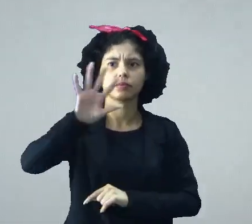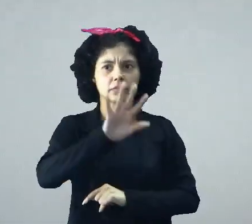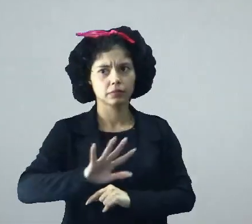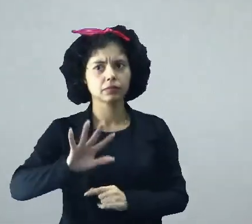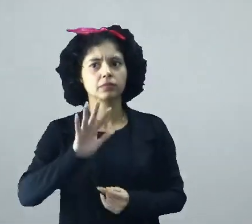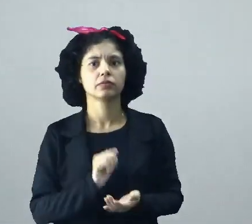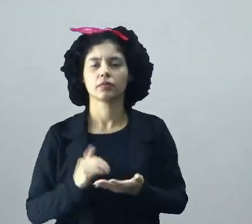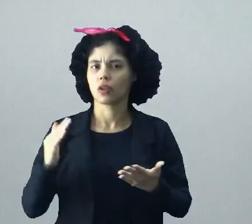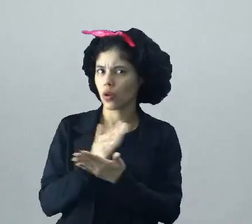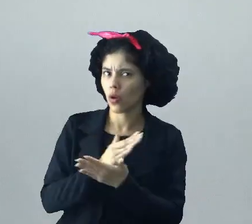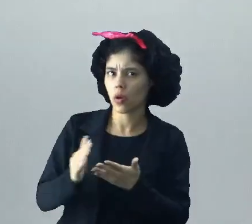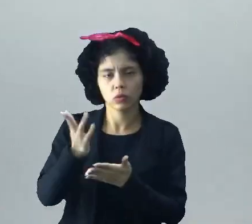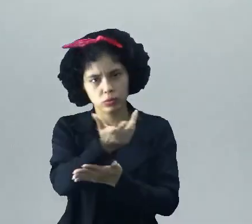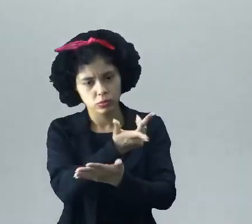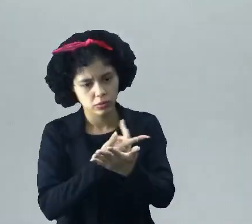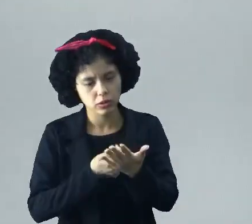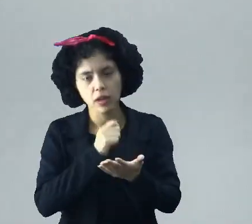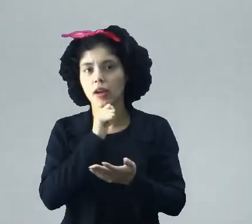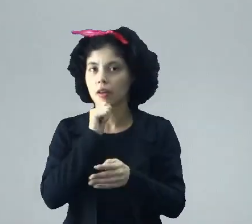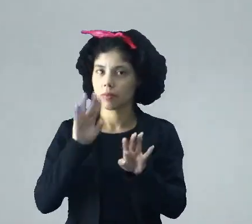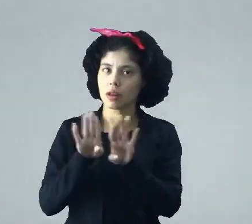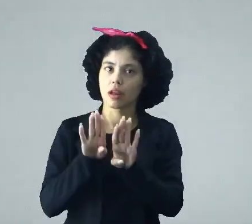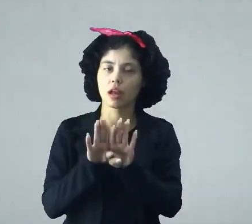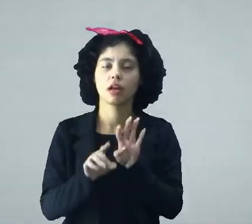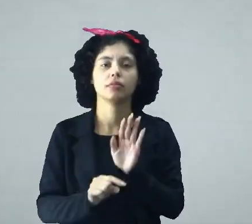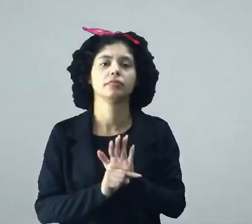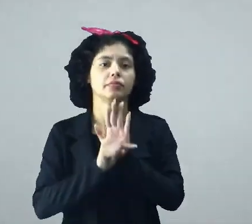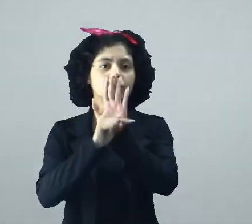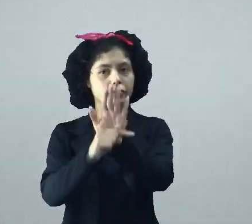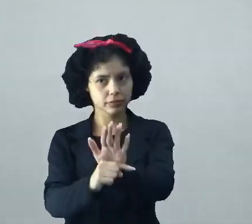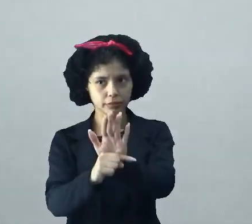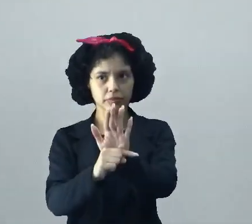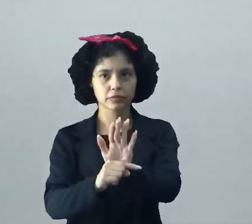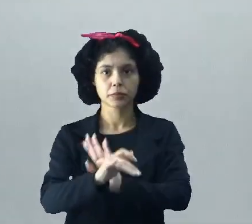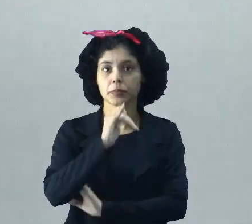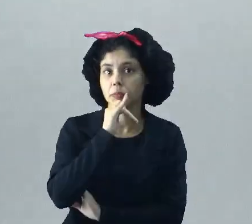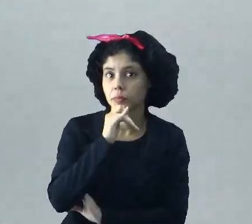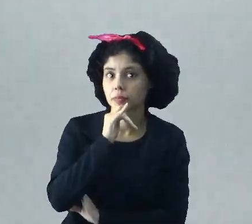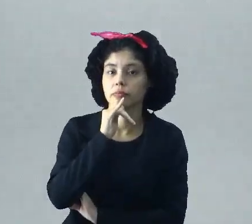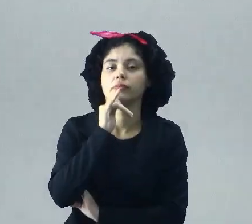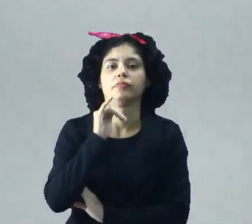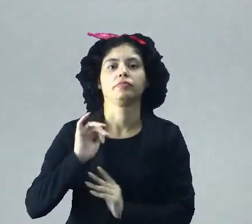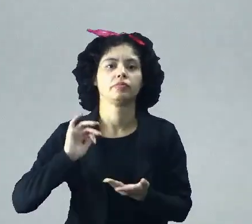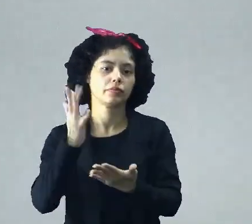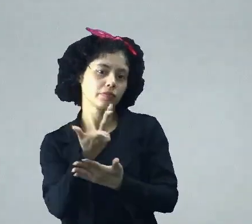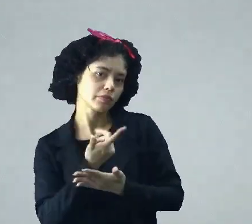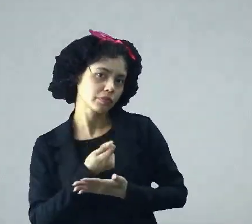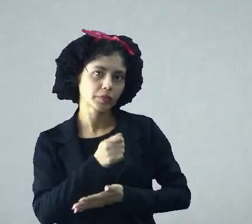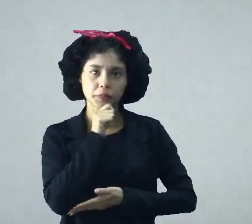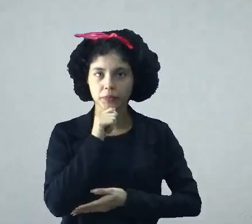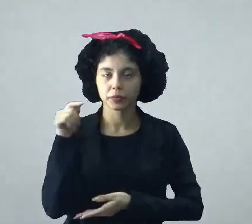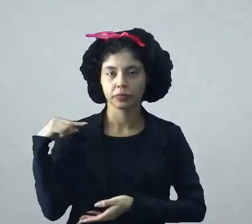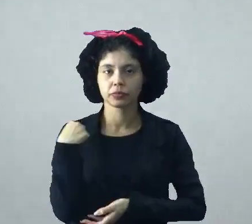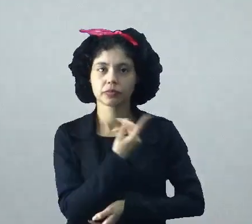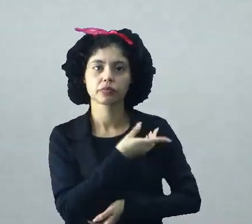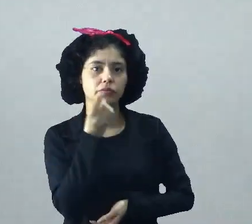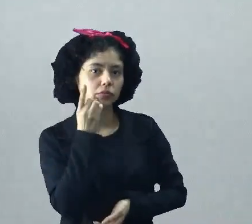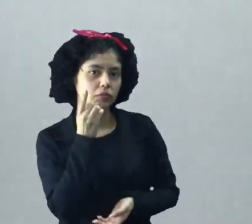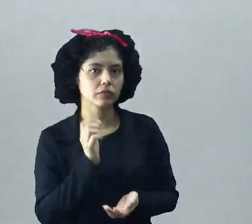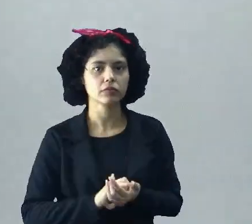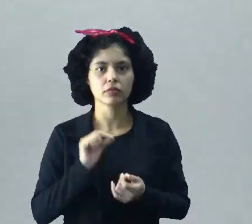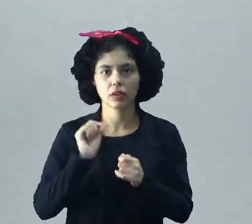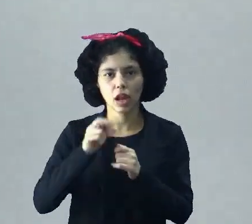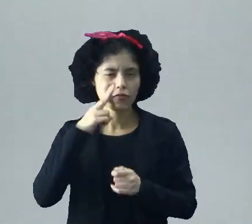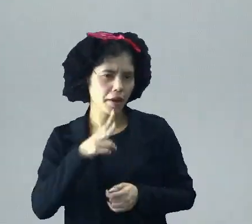vai trabalhar com algum desenho, mas também vamos mostrar, por exemplo, o desenho do nosso cotidiano, que aí a gente vai